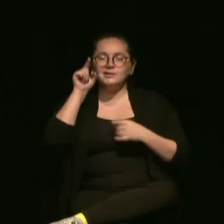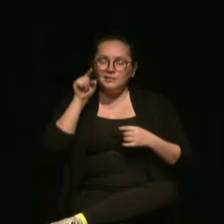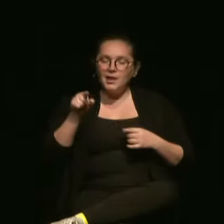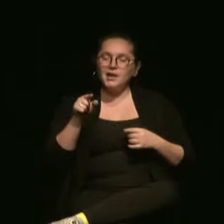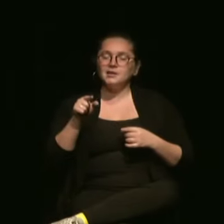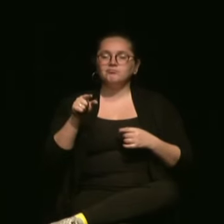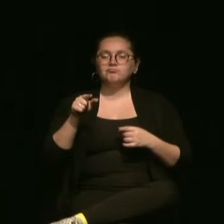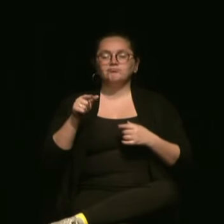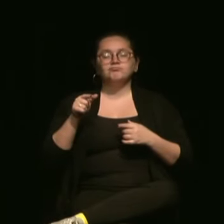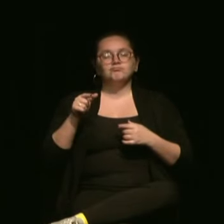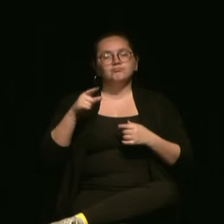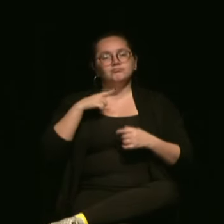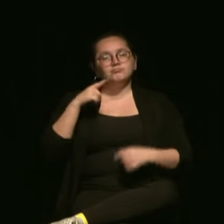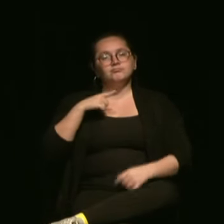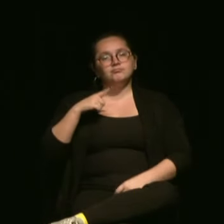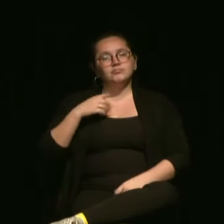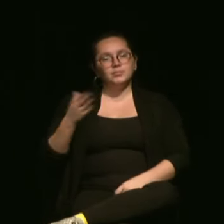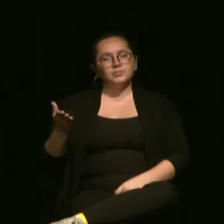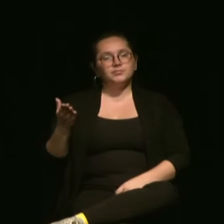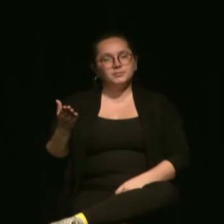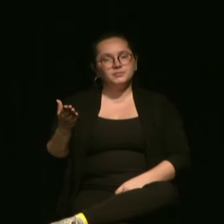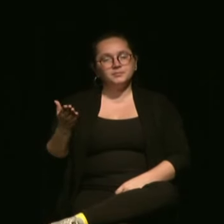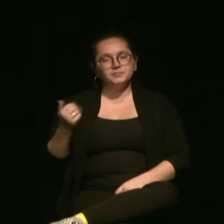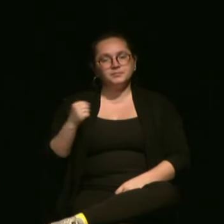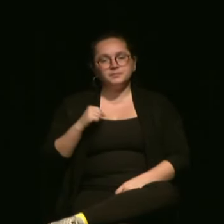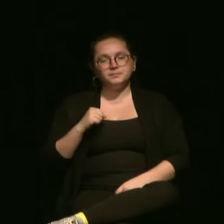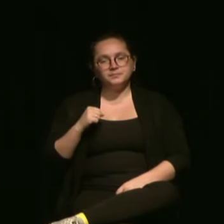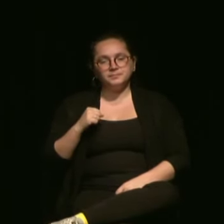tratado por alguém